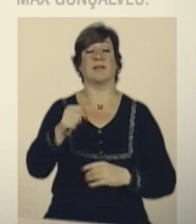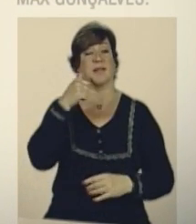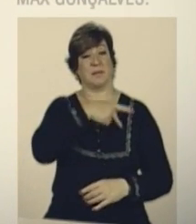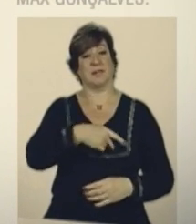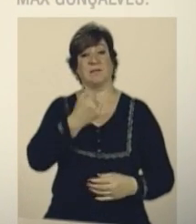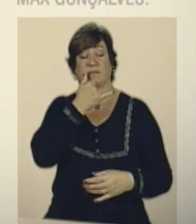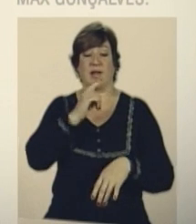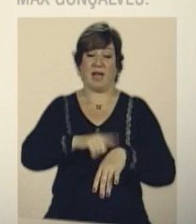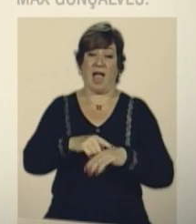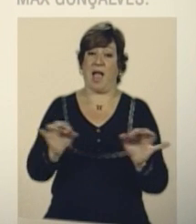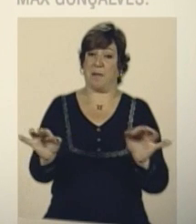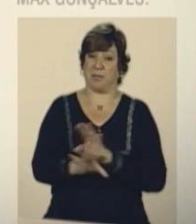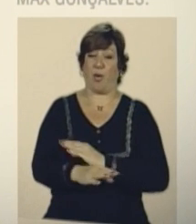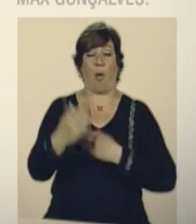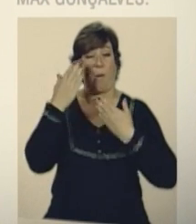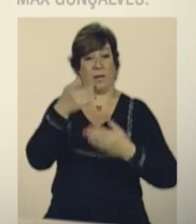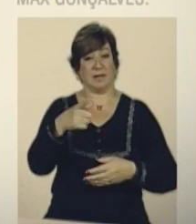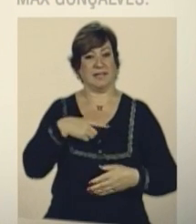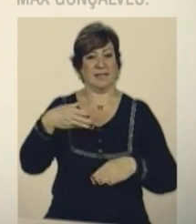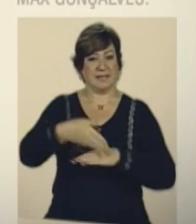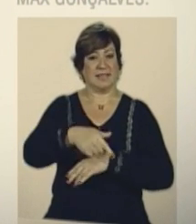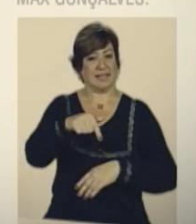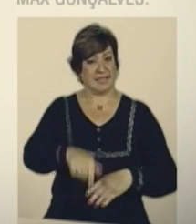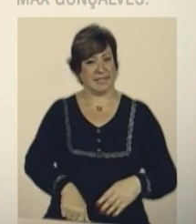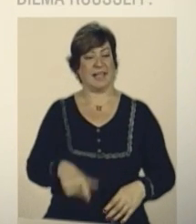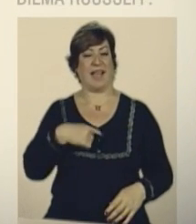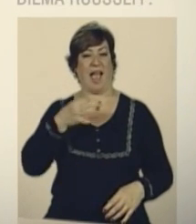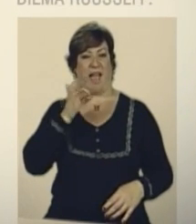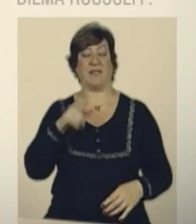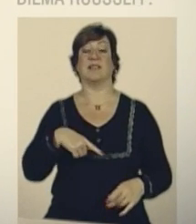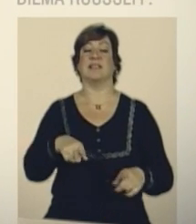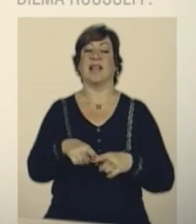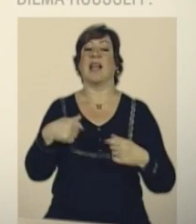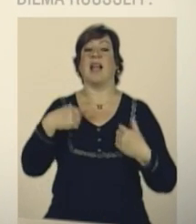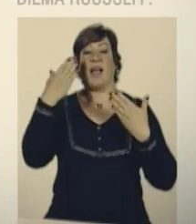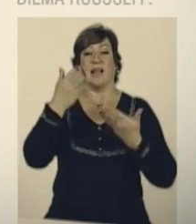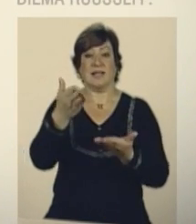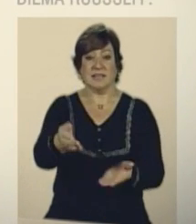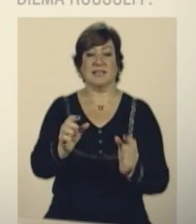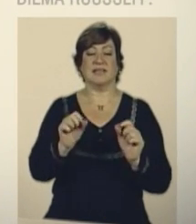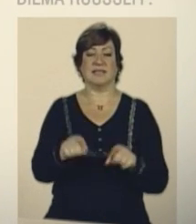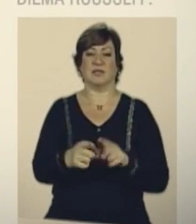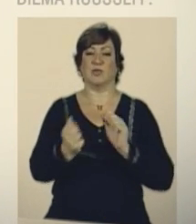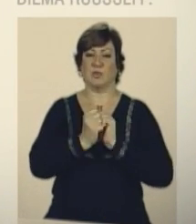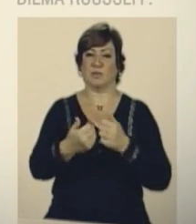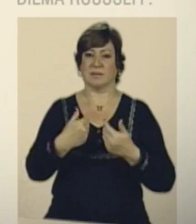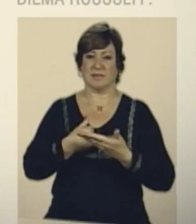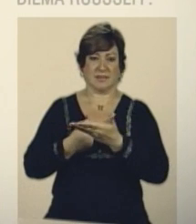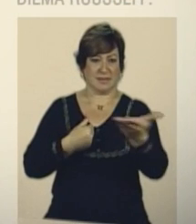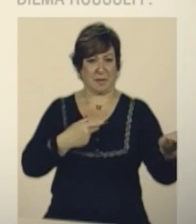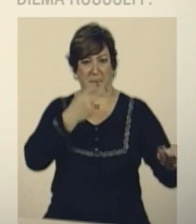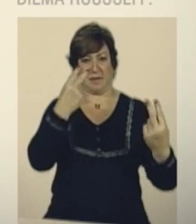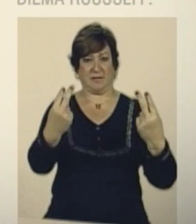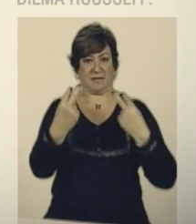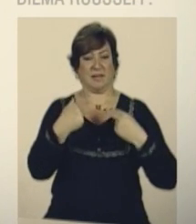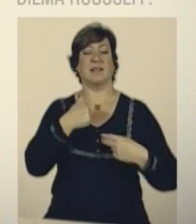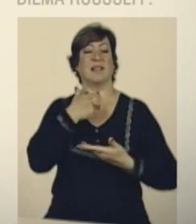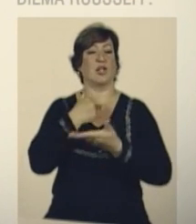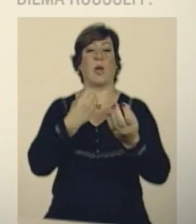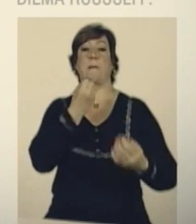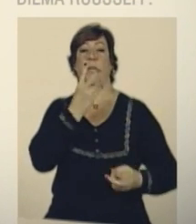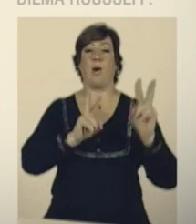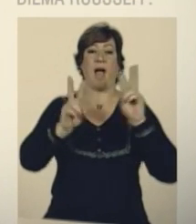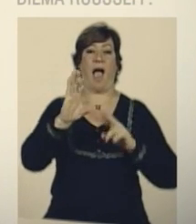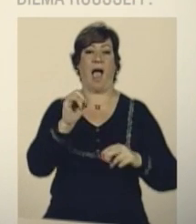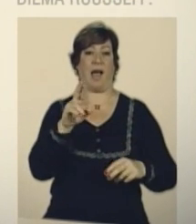Infelizmente o nosso tempo acabou Obrigado pela sua presença aqui no café eu também agradeço a sua companhia dos nossos ouvintes Desejo a